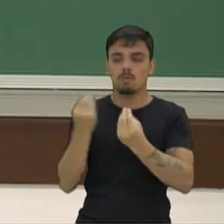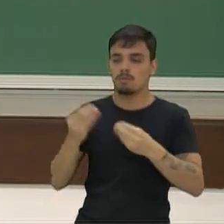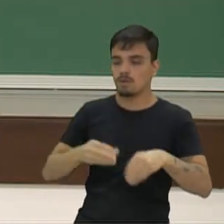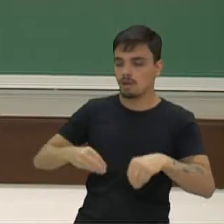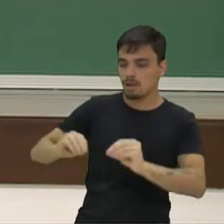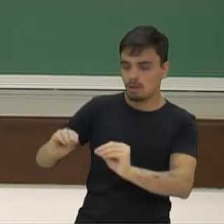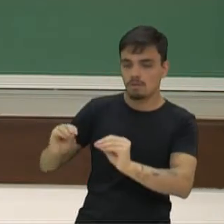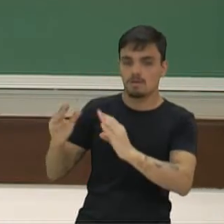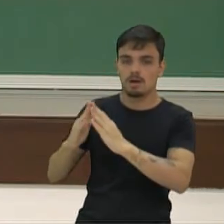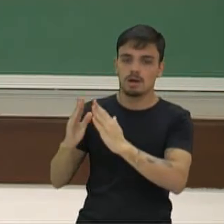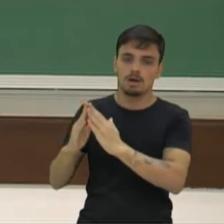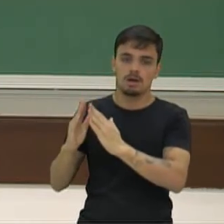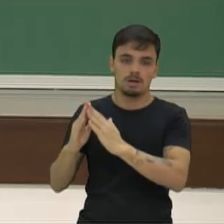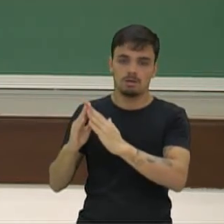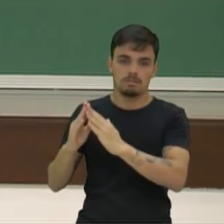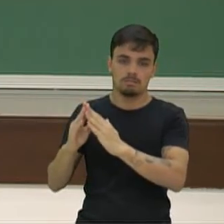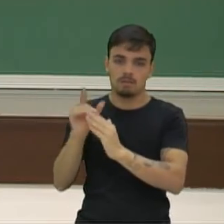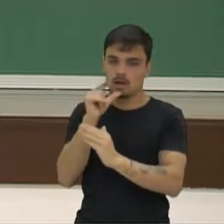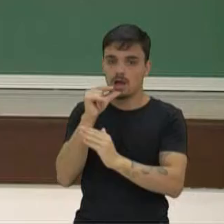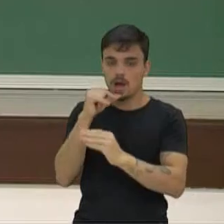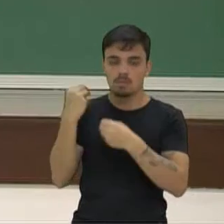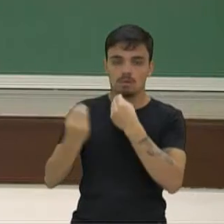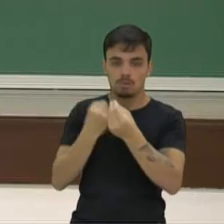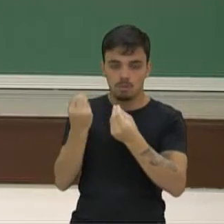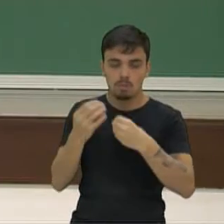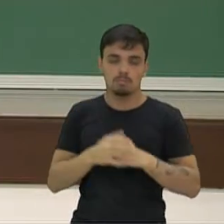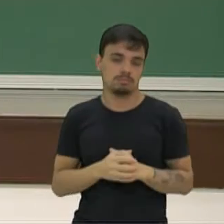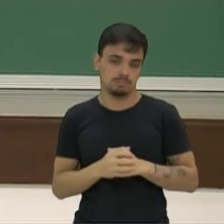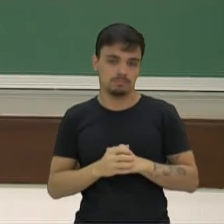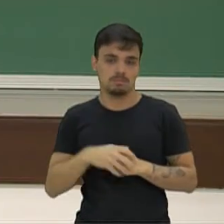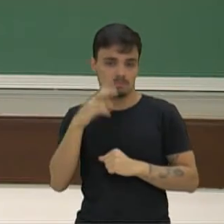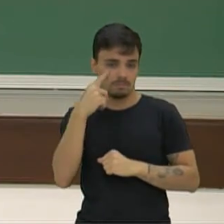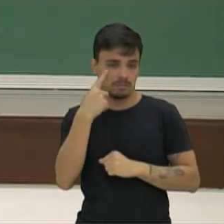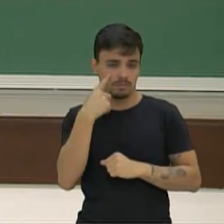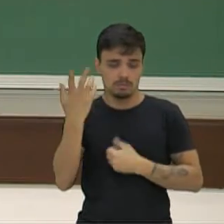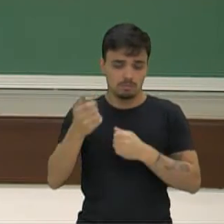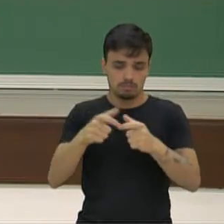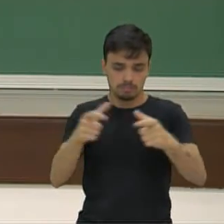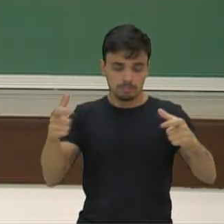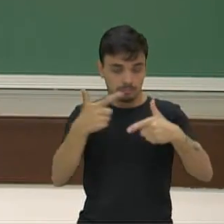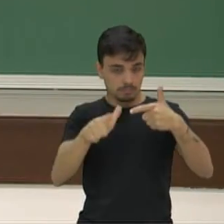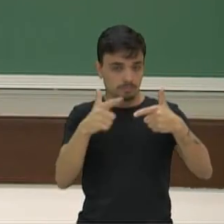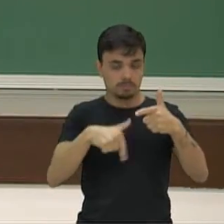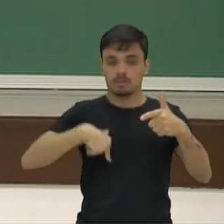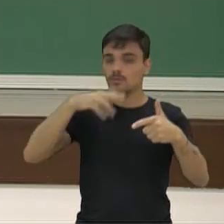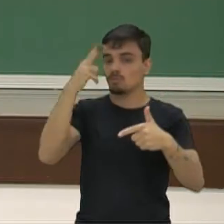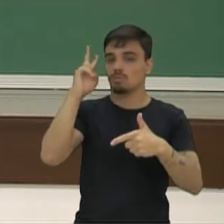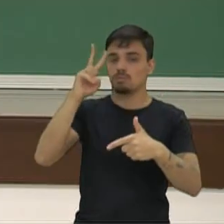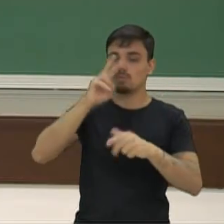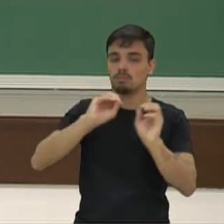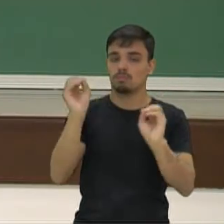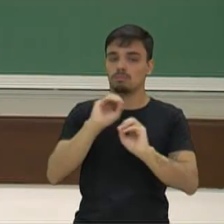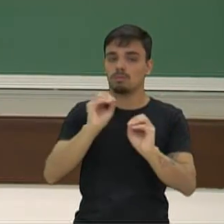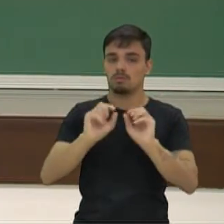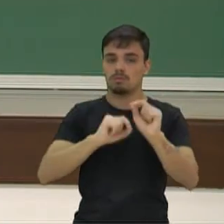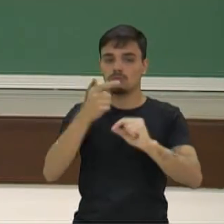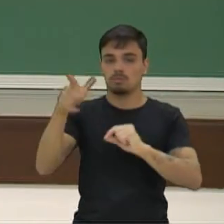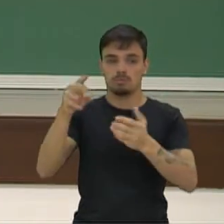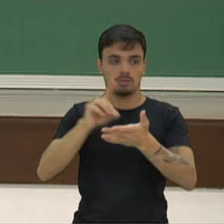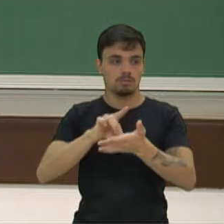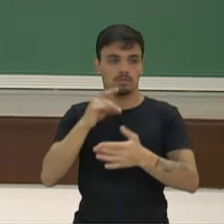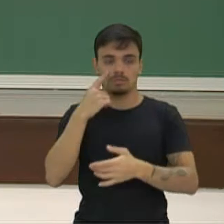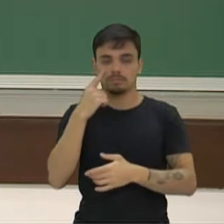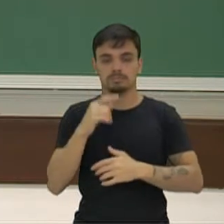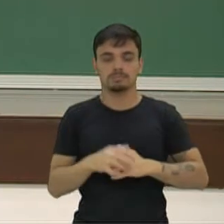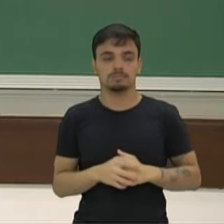pela torneira para chegar na tua casa? Olha o tamanho do problema. Eu não lembro, vou afirmar aqui mais uma outra coisa,